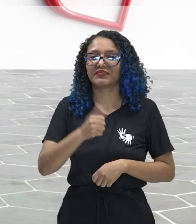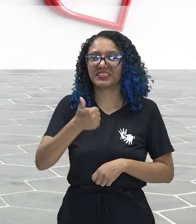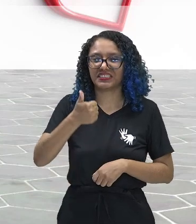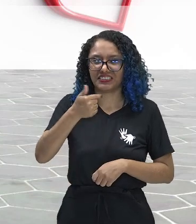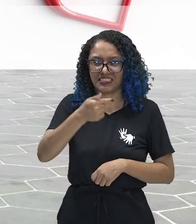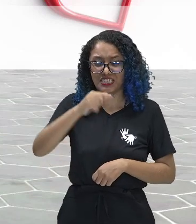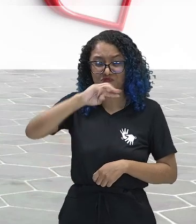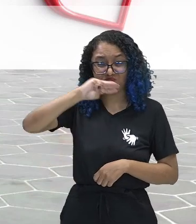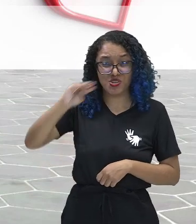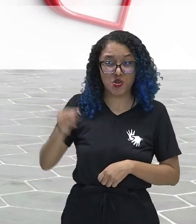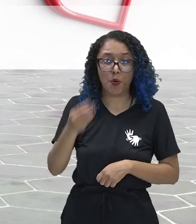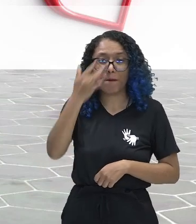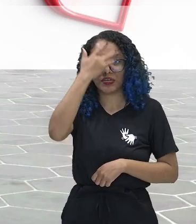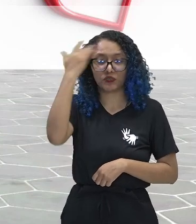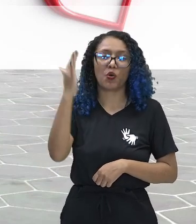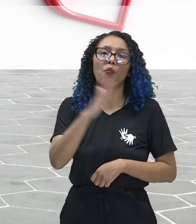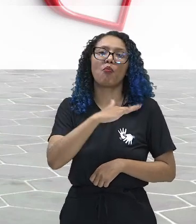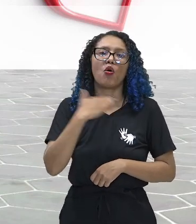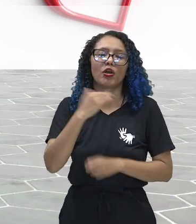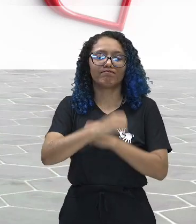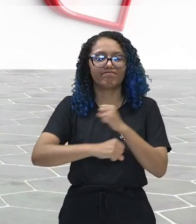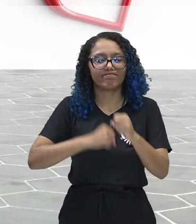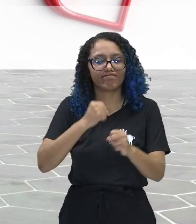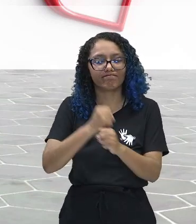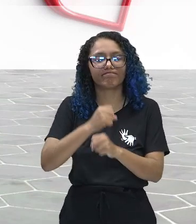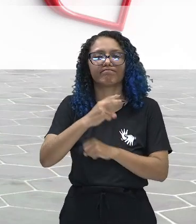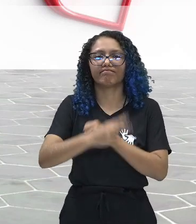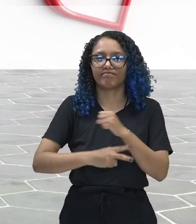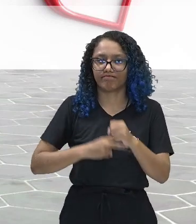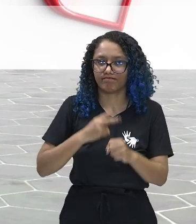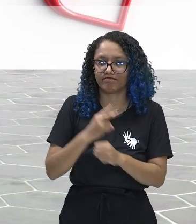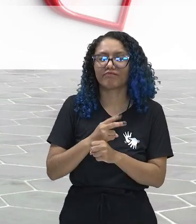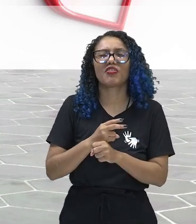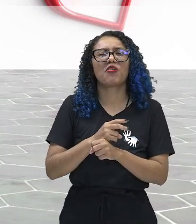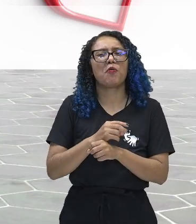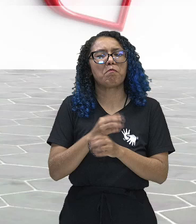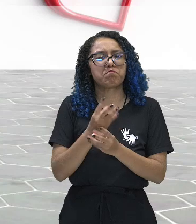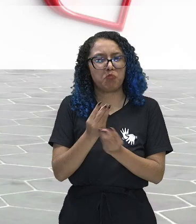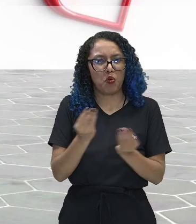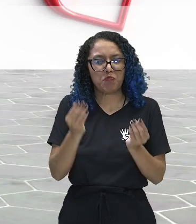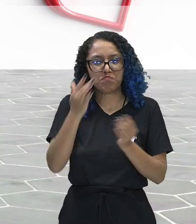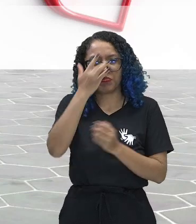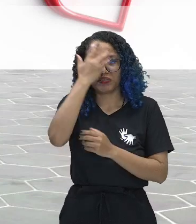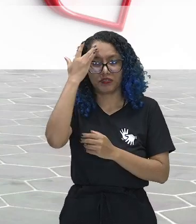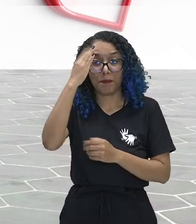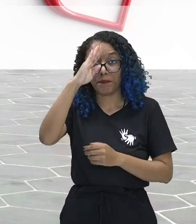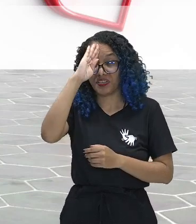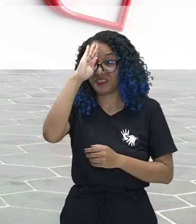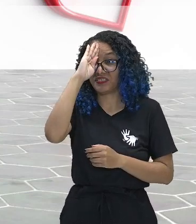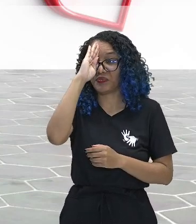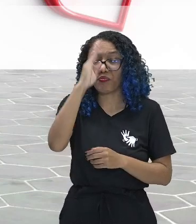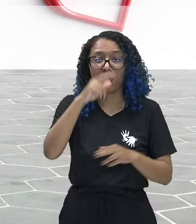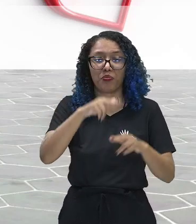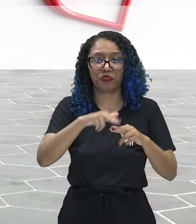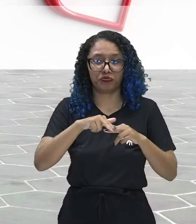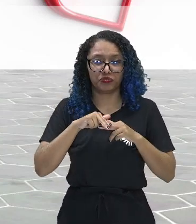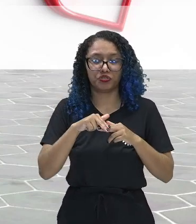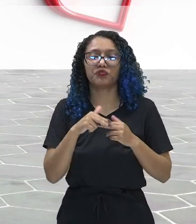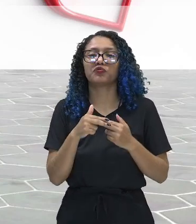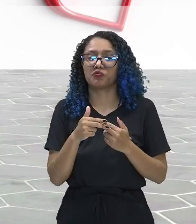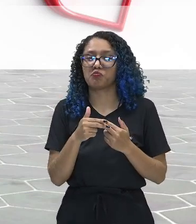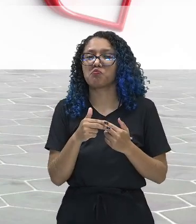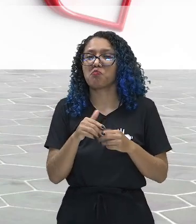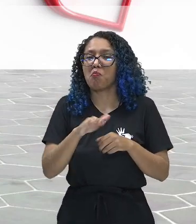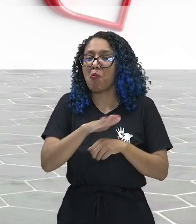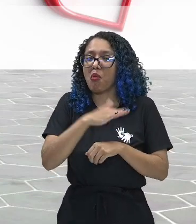milhões de pessoas por ano, é muita gente, sendo a principal causa de morte no mundo. Tá? Então,